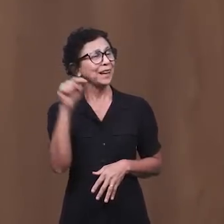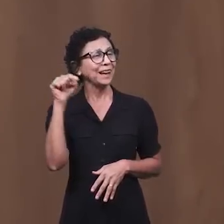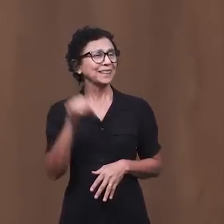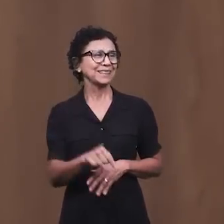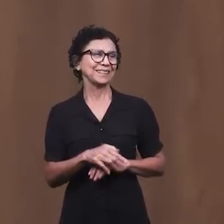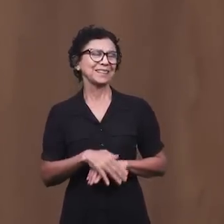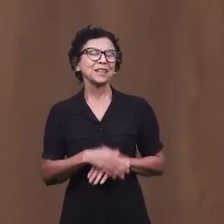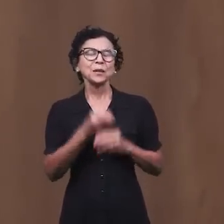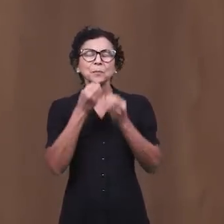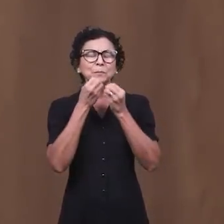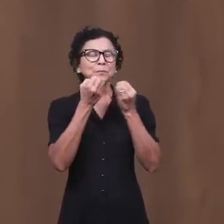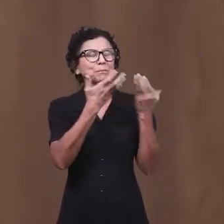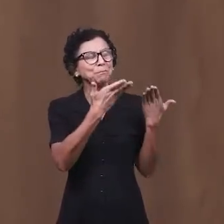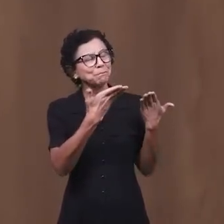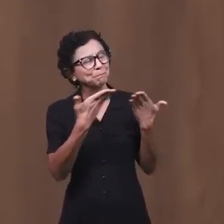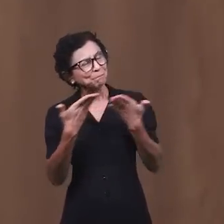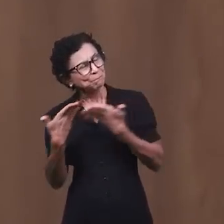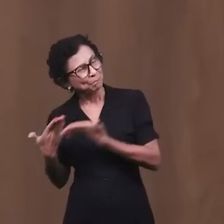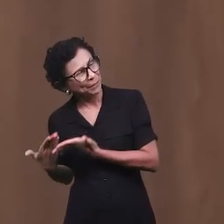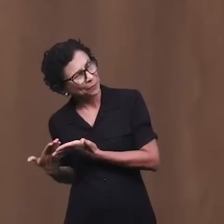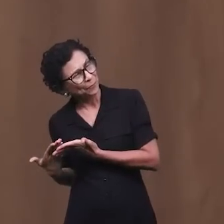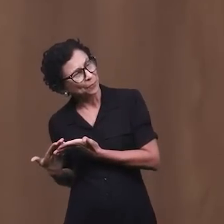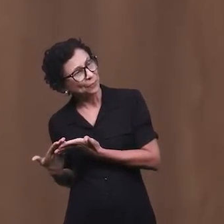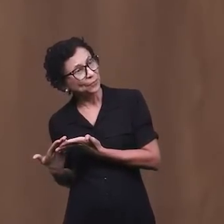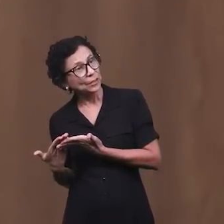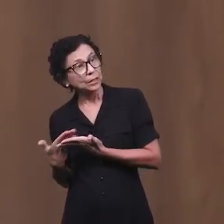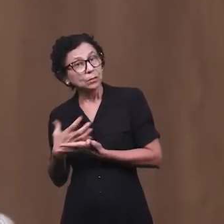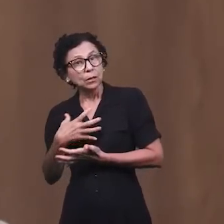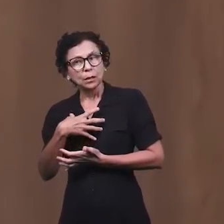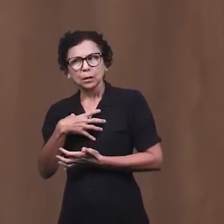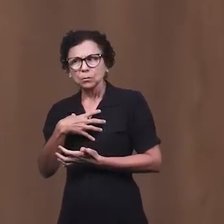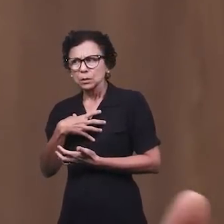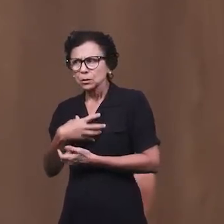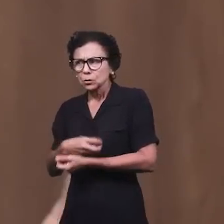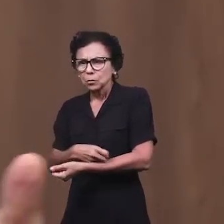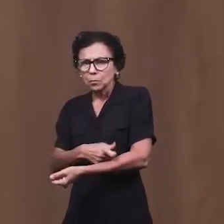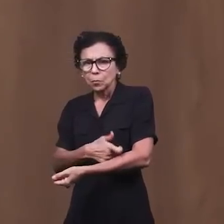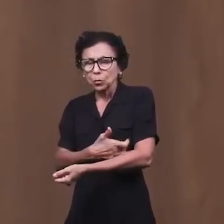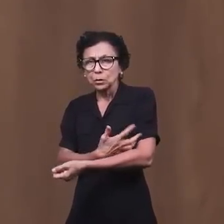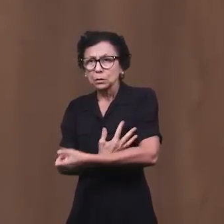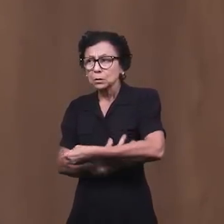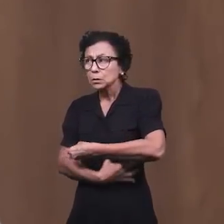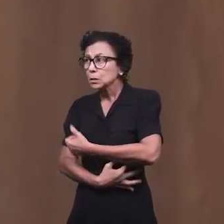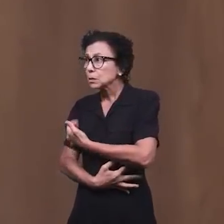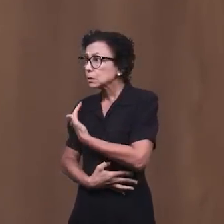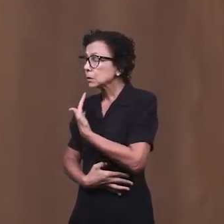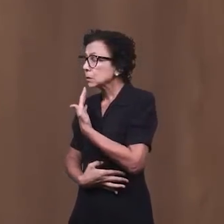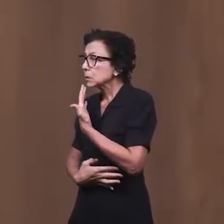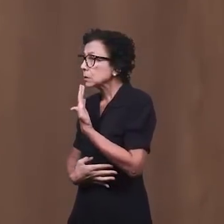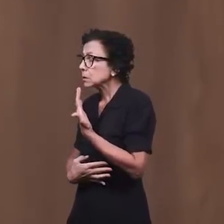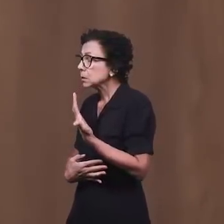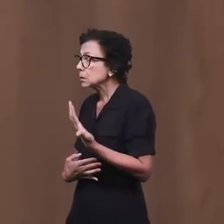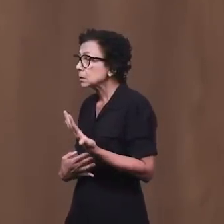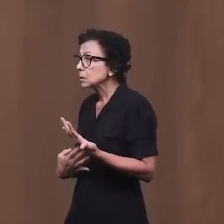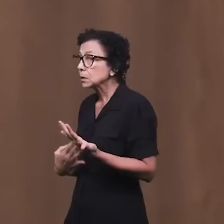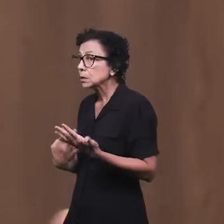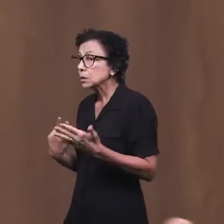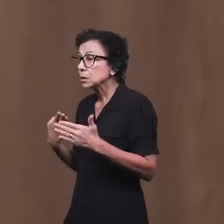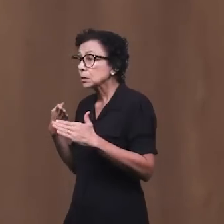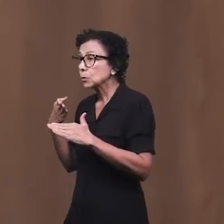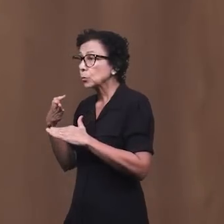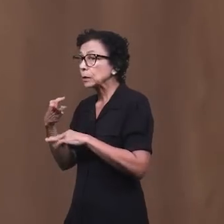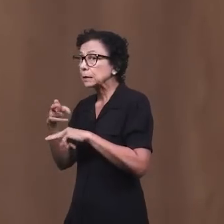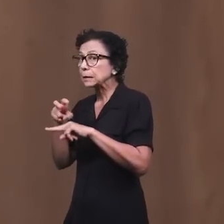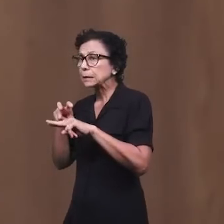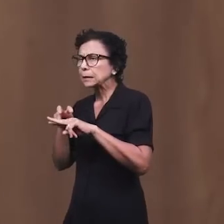ver. Olha, você seja muito bem-vindo. Eu fui ficando emocionada, Amadeu, com aquilo. Minha mulher ficou parada, eu